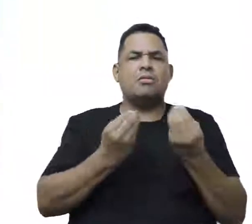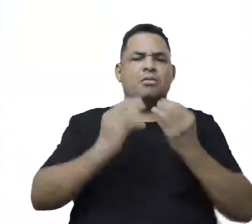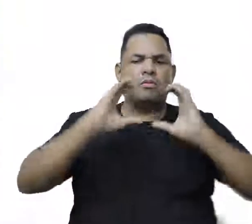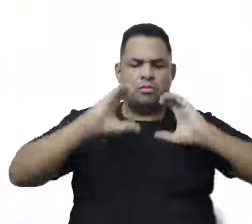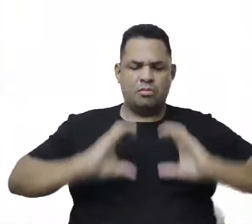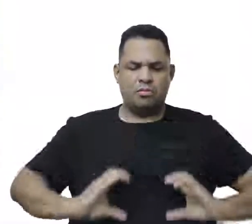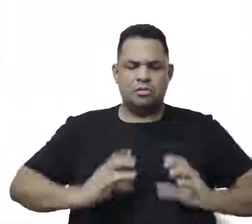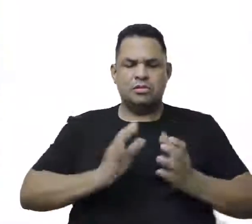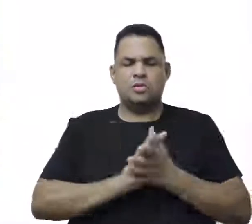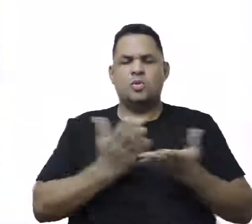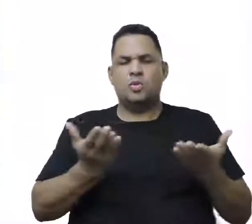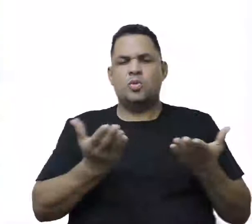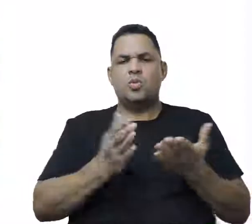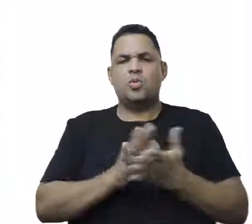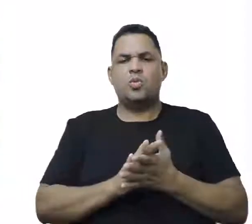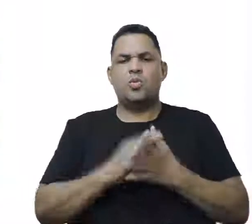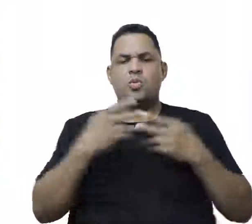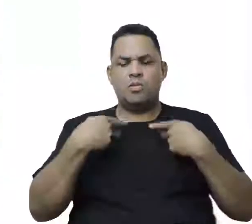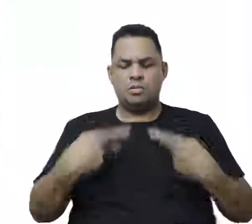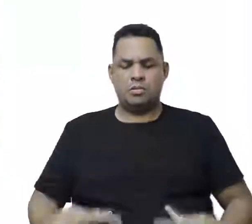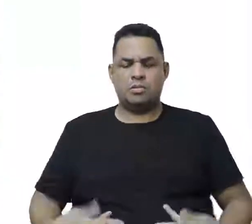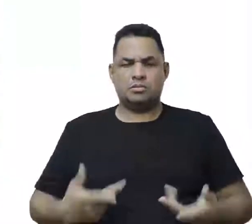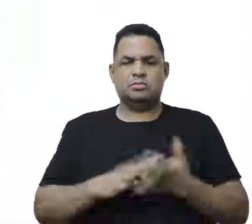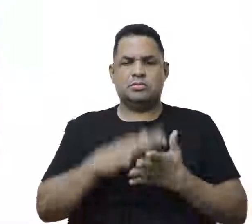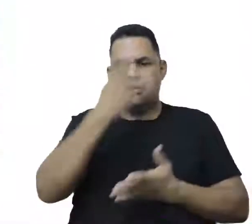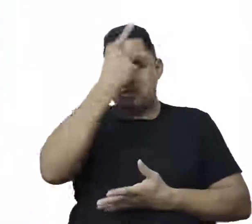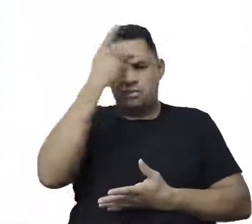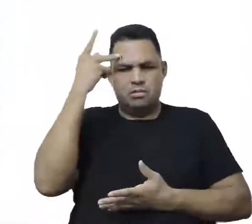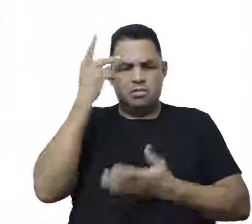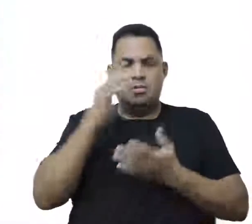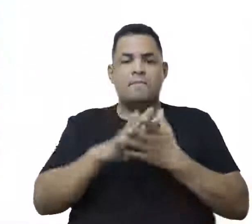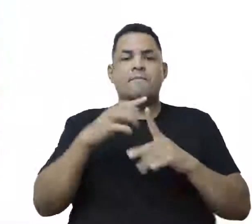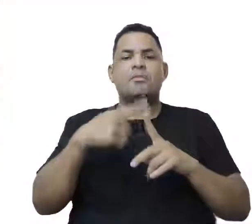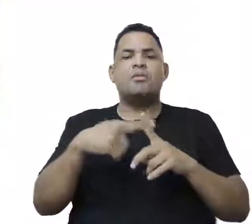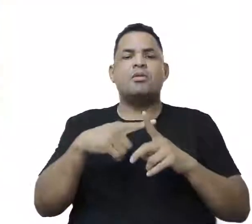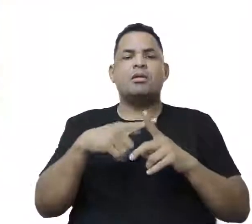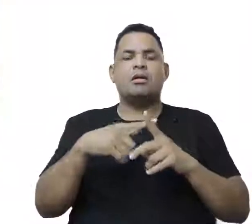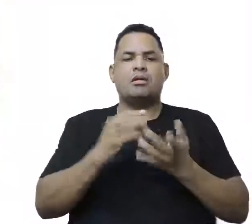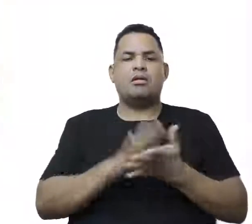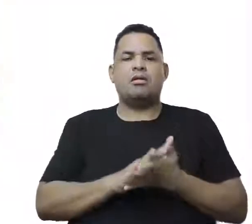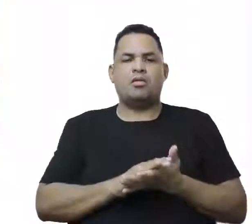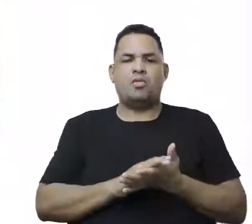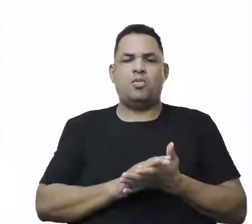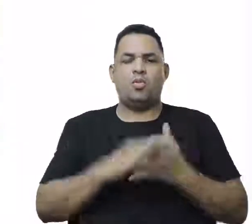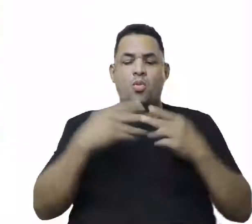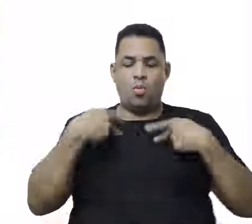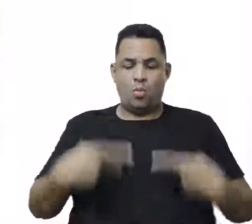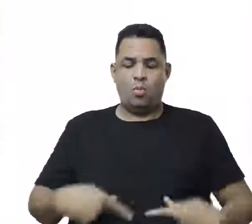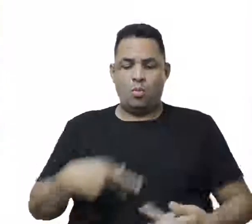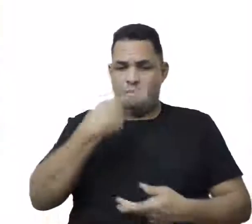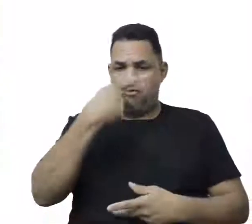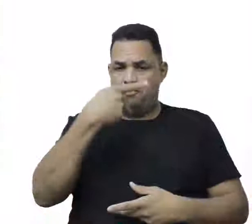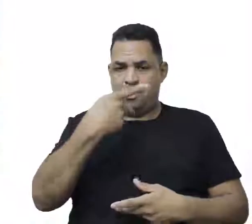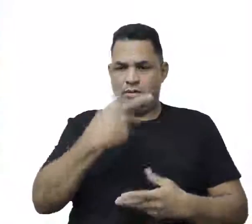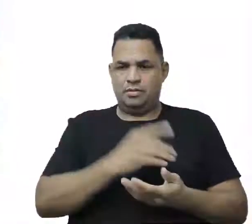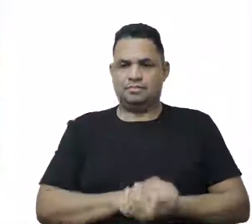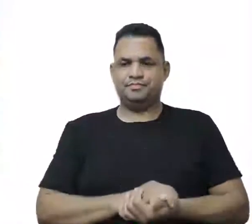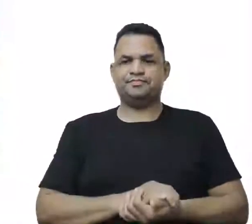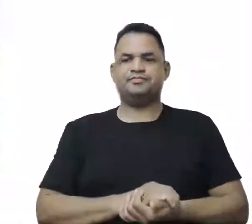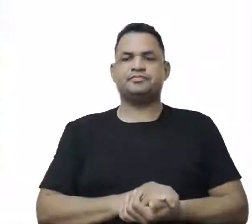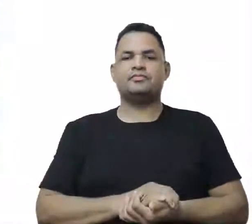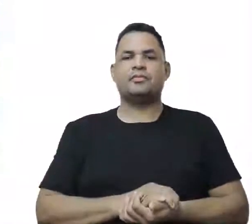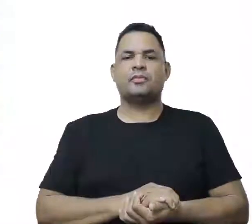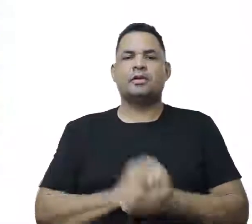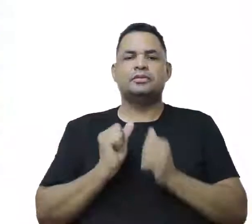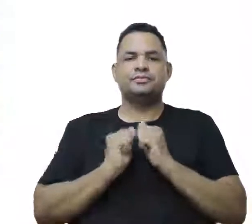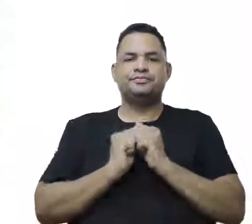comportamento corporal da pessoa. E isso se deve ao quê? Porque o corpo fala. Então, Perfeito. vamos estudar um pouquinho mais sobre isso.